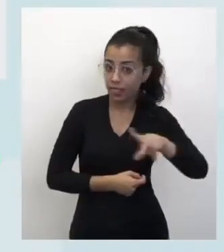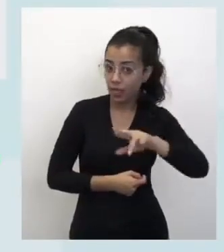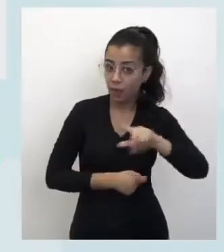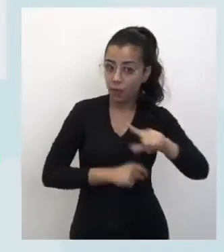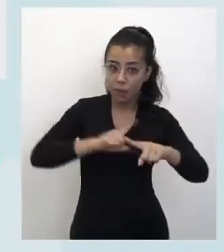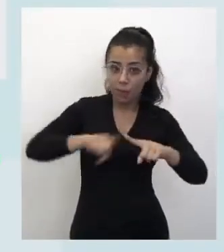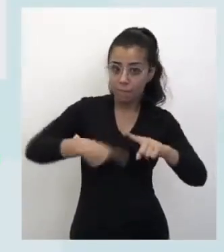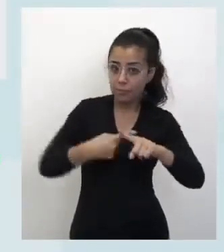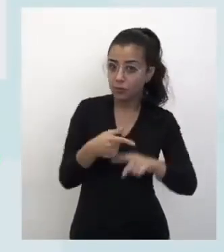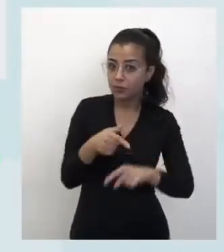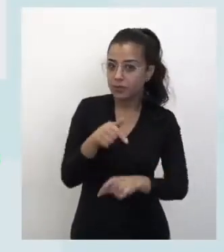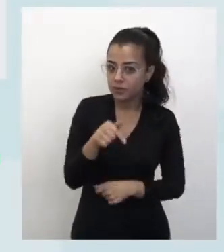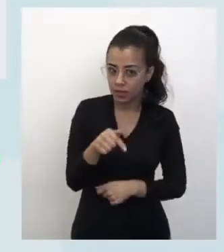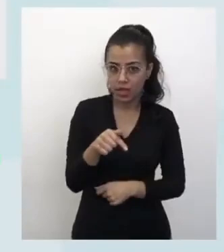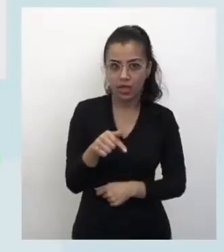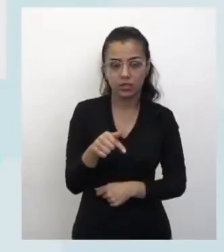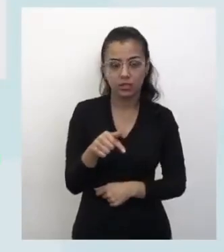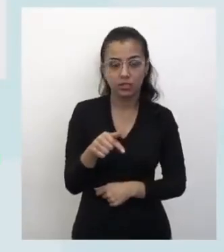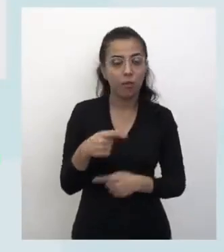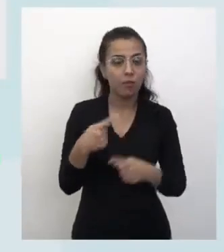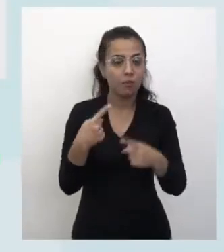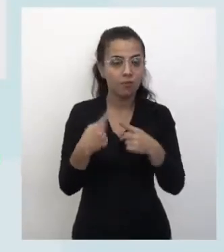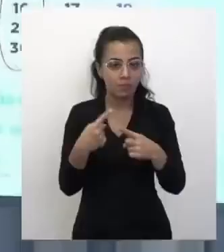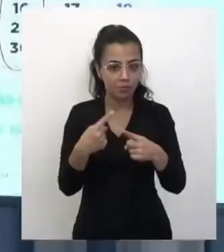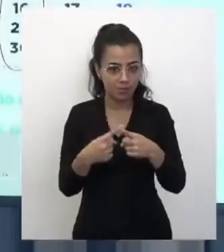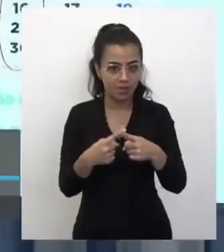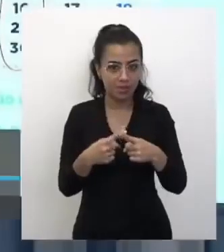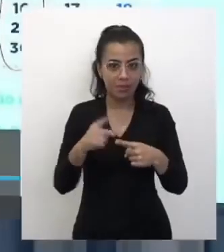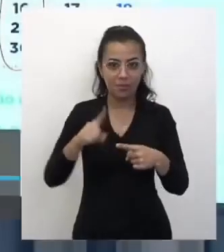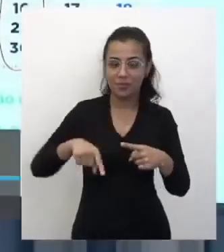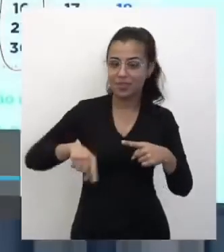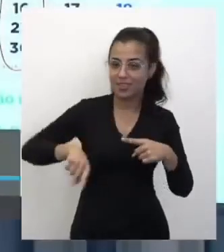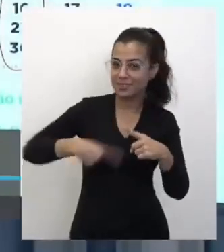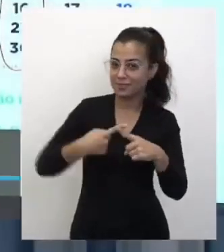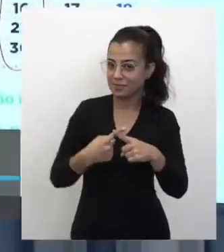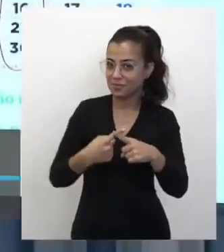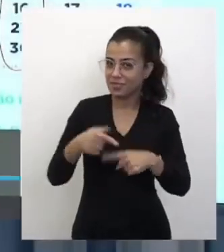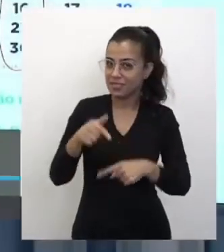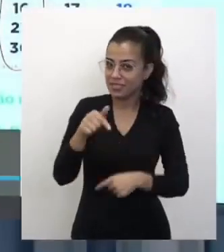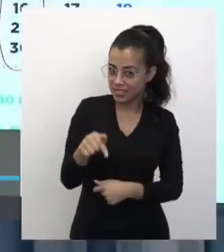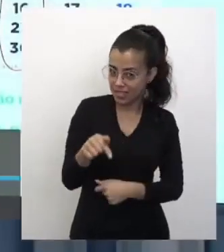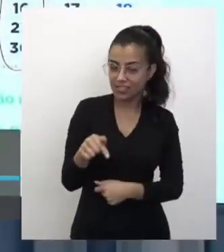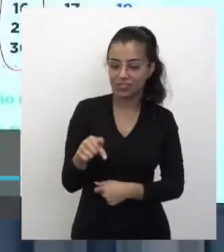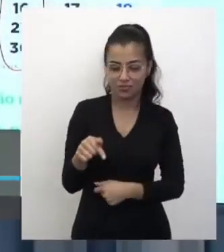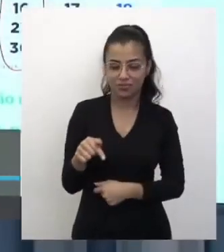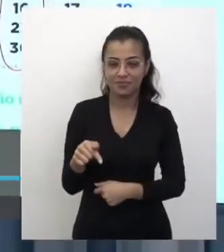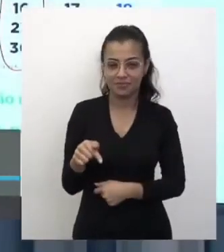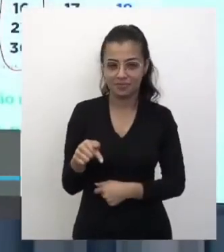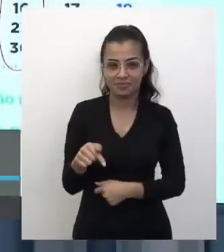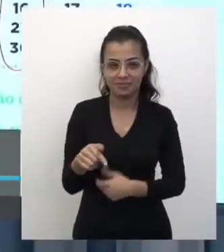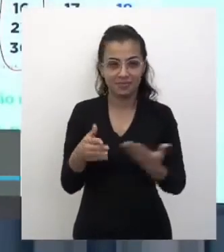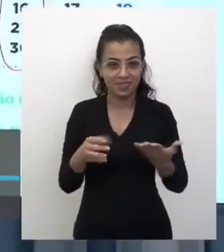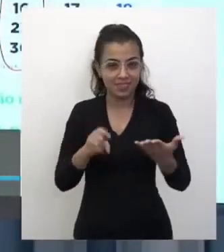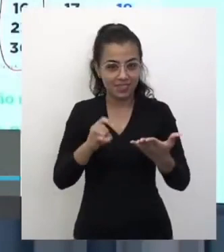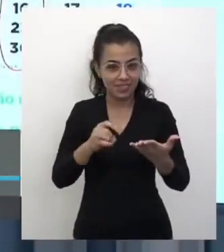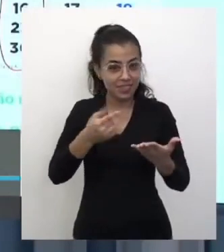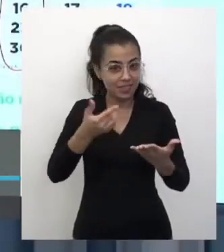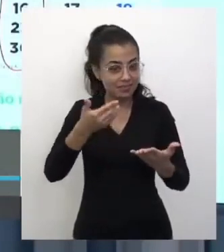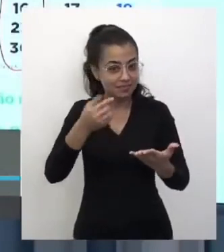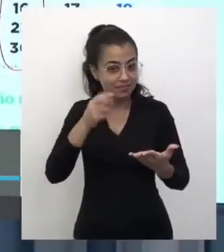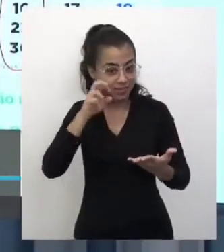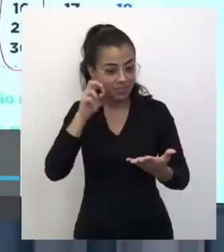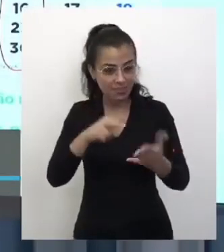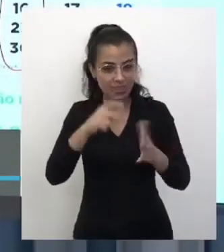múltiplos de 7, aí elas não têm uma relação múltiplo de 7, então ela não tem essa condição. Se você observar no